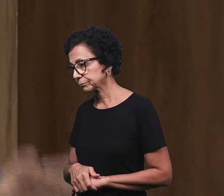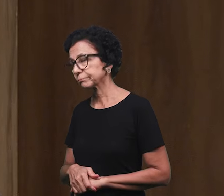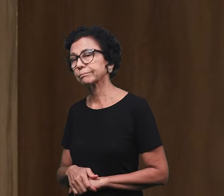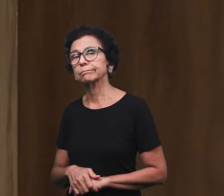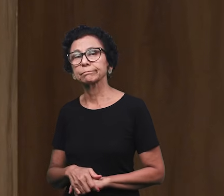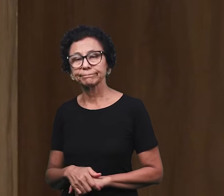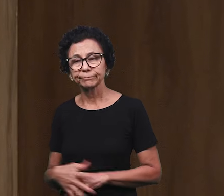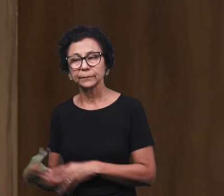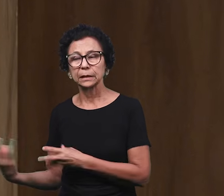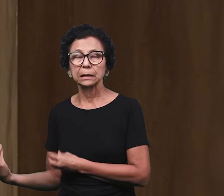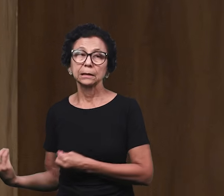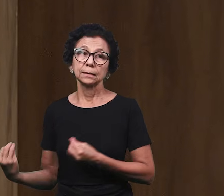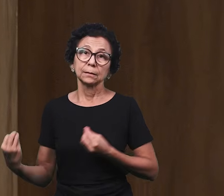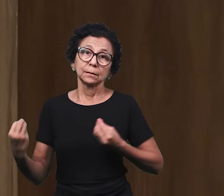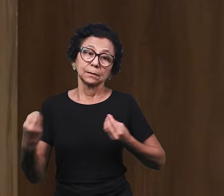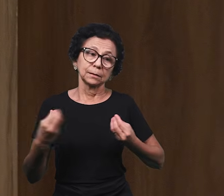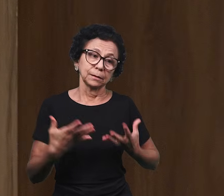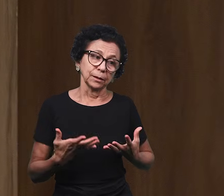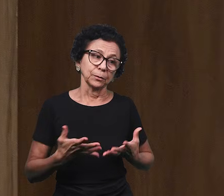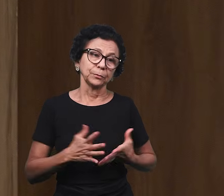que tinha